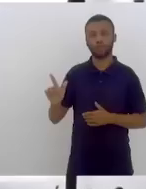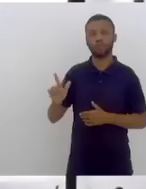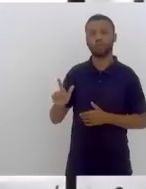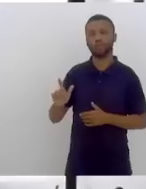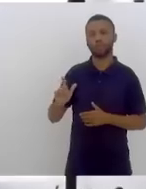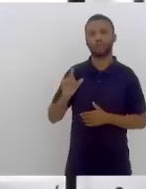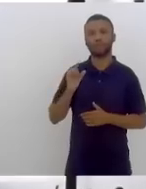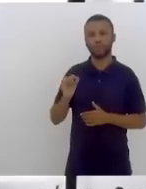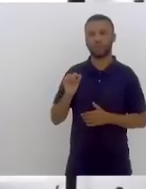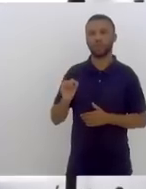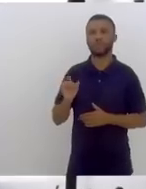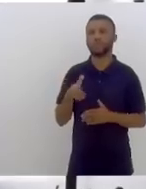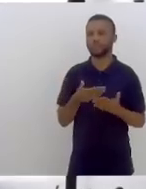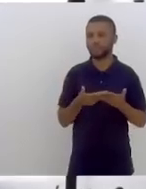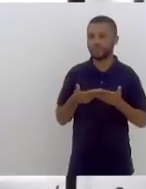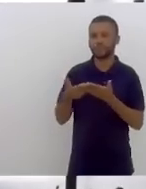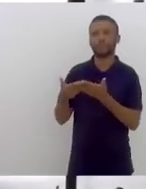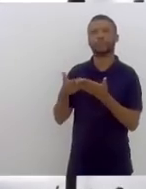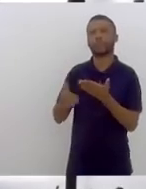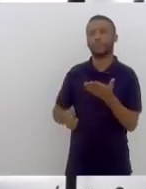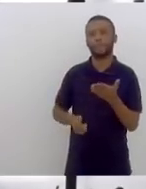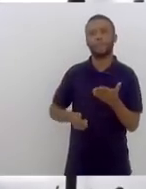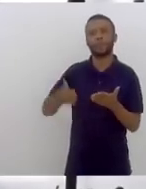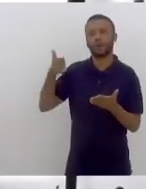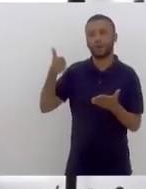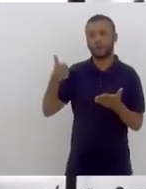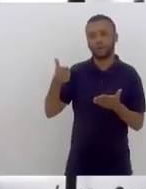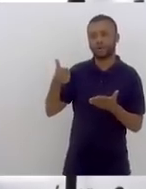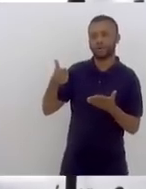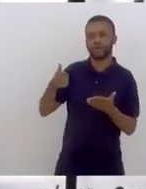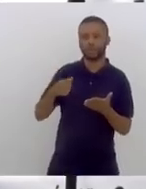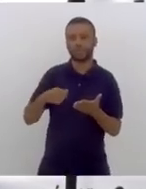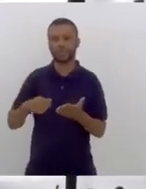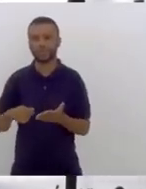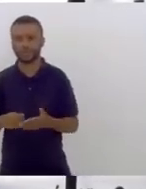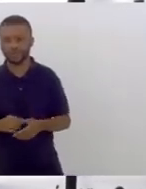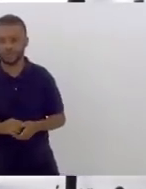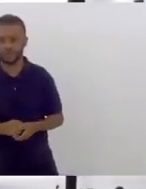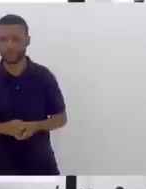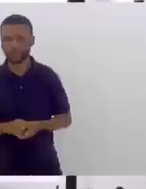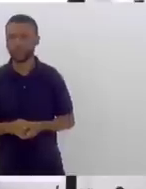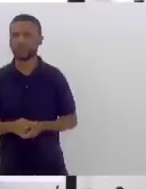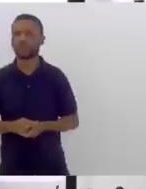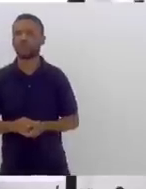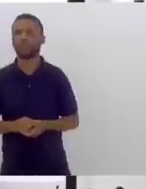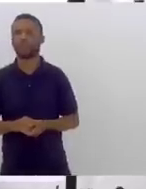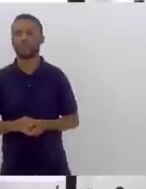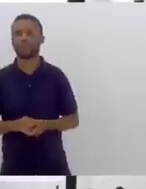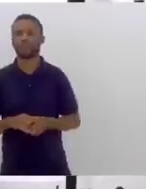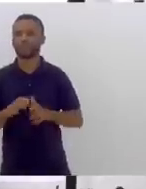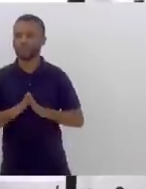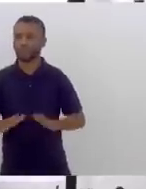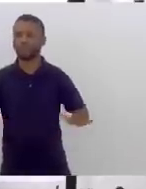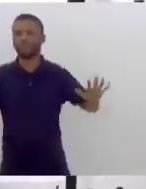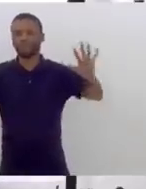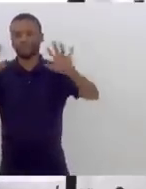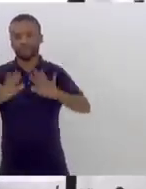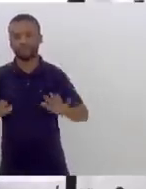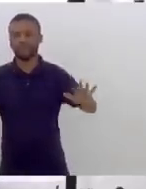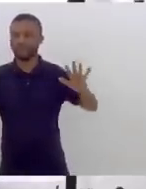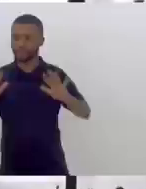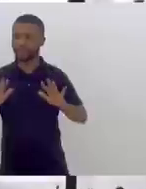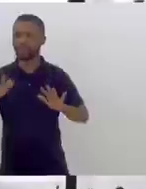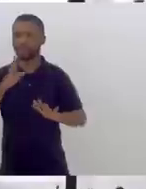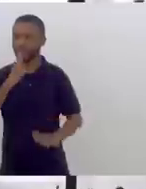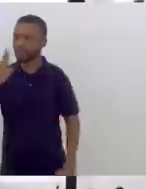que nos encaminha o melhor né que compareça ao gabinete do comandante geral para nós termos essa